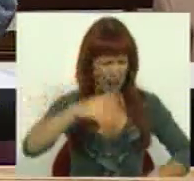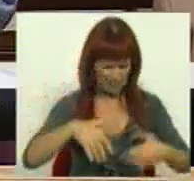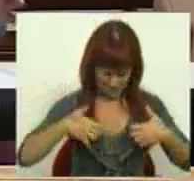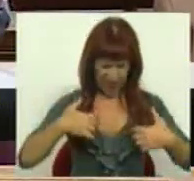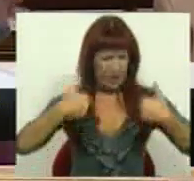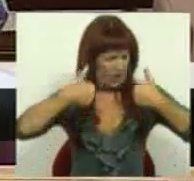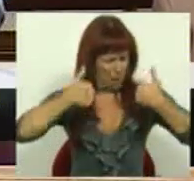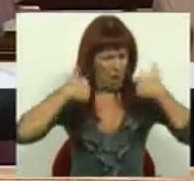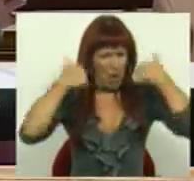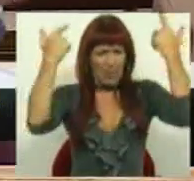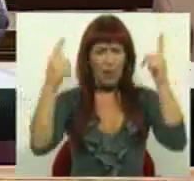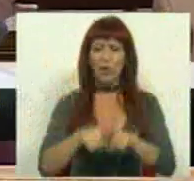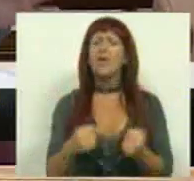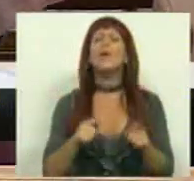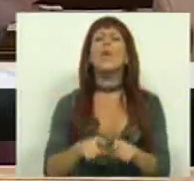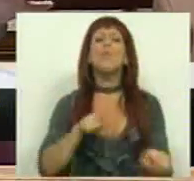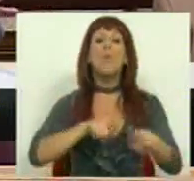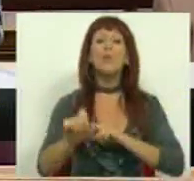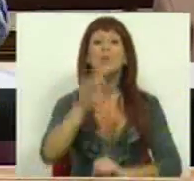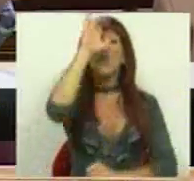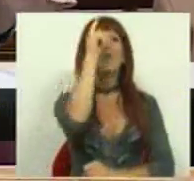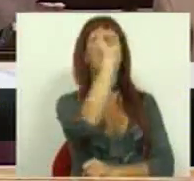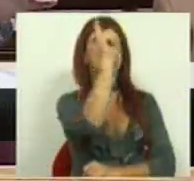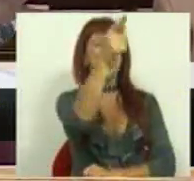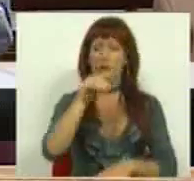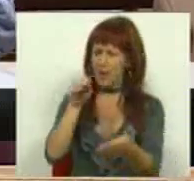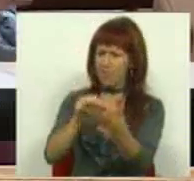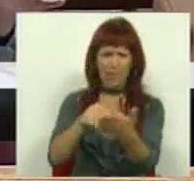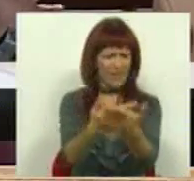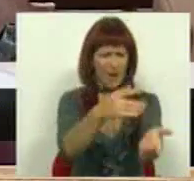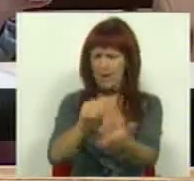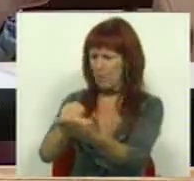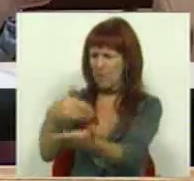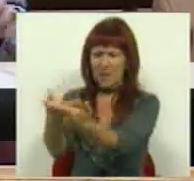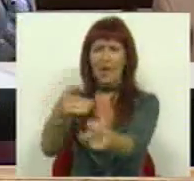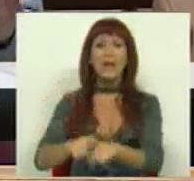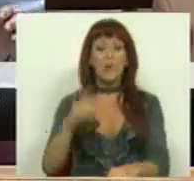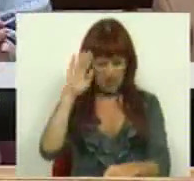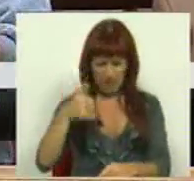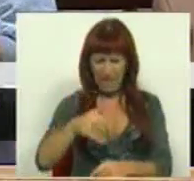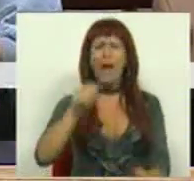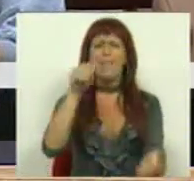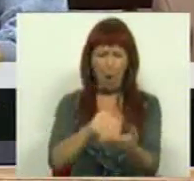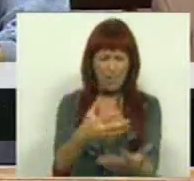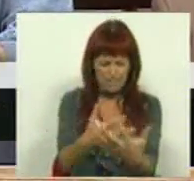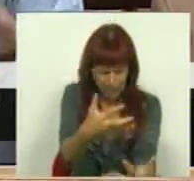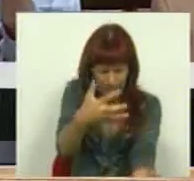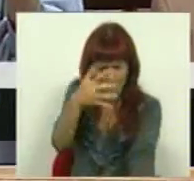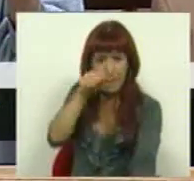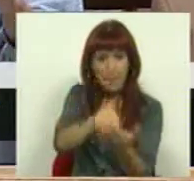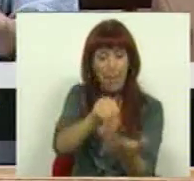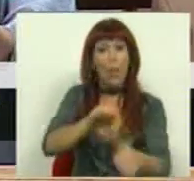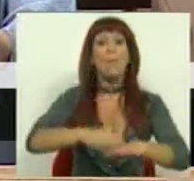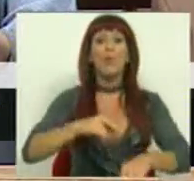pele aquilo que é o mote político deste Governo, empobrecer. E sabem o que vem pela frente, empobrecer ainda mais. E